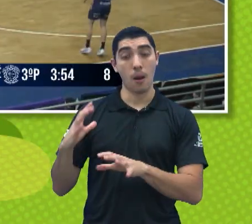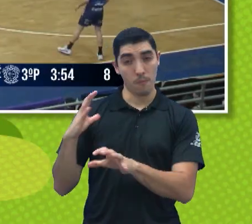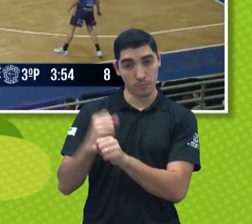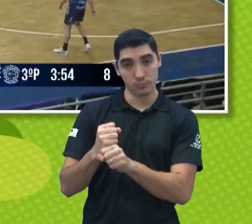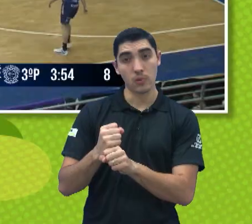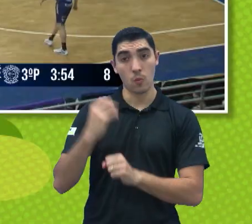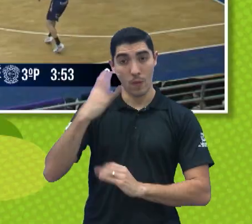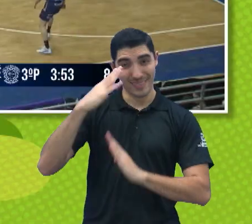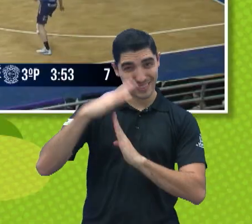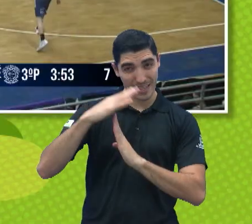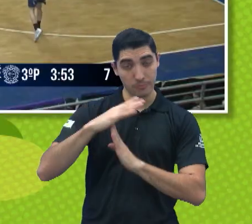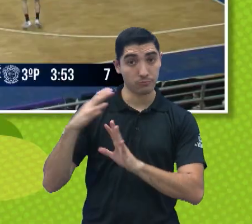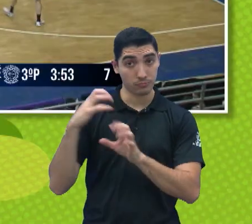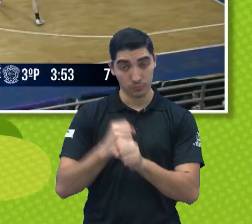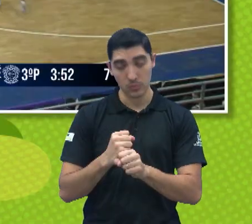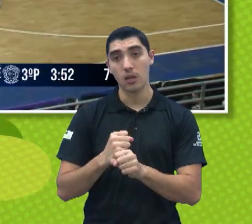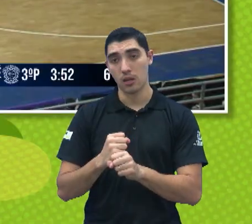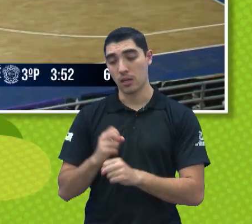jogo estava